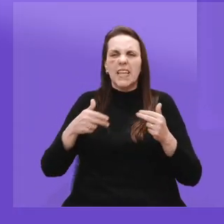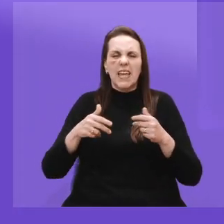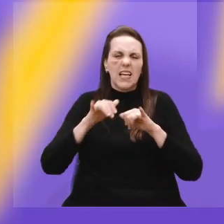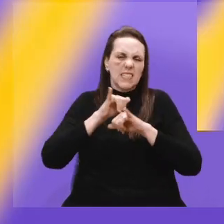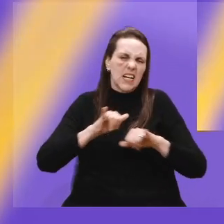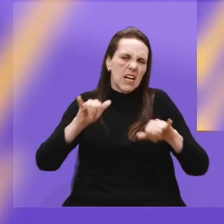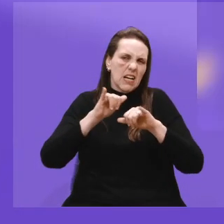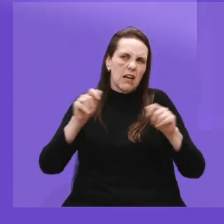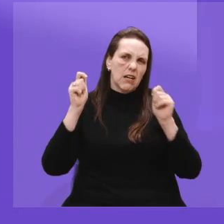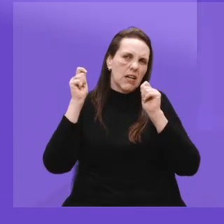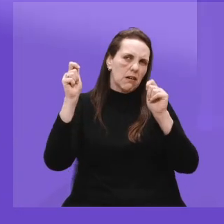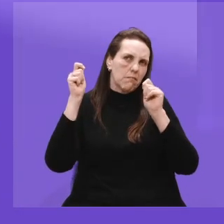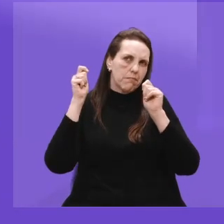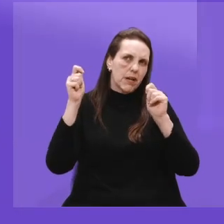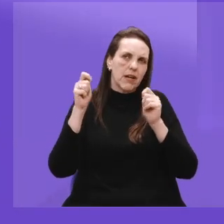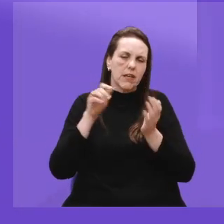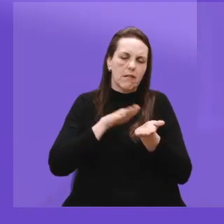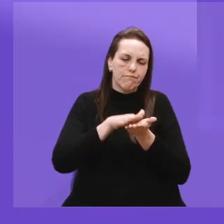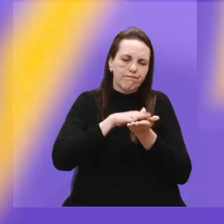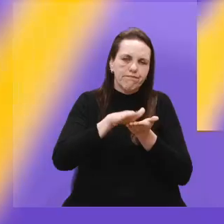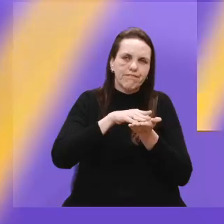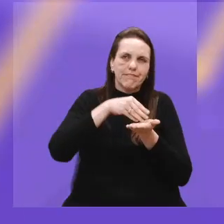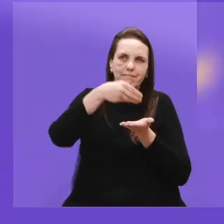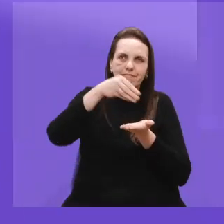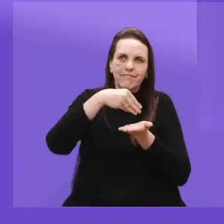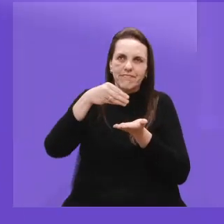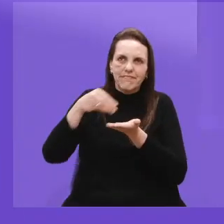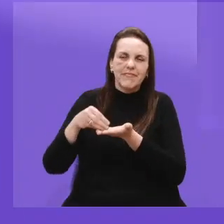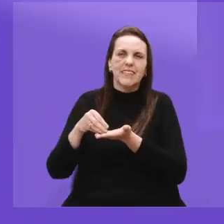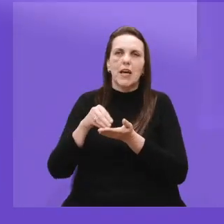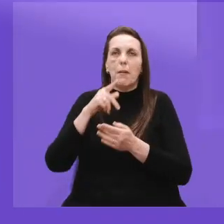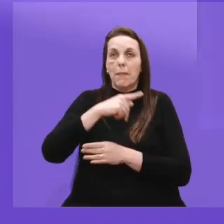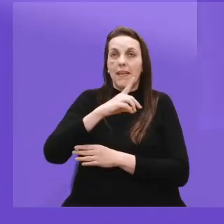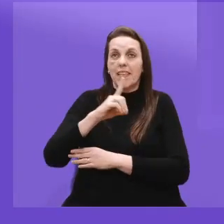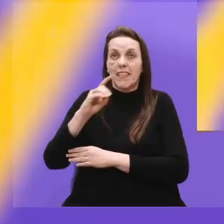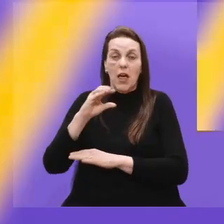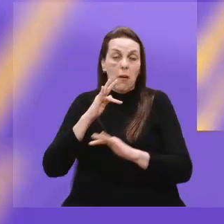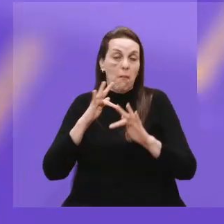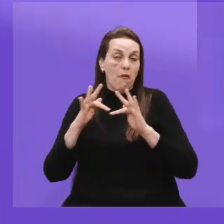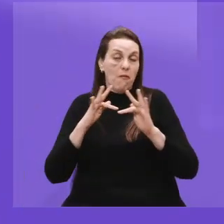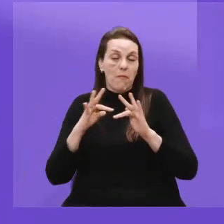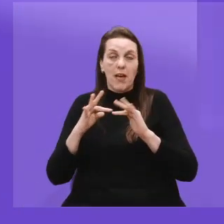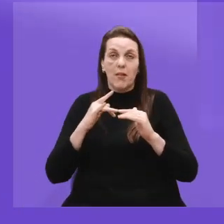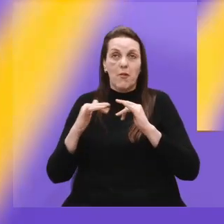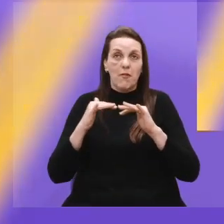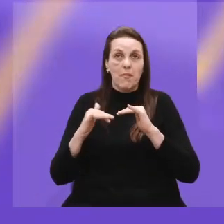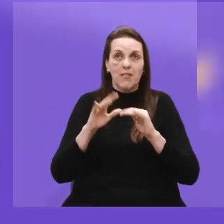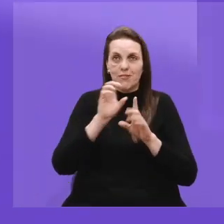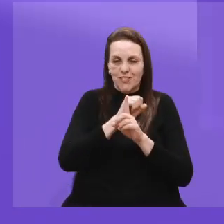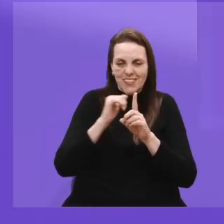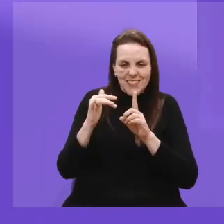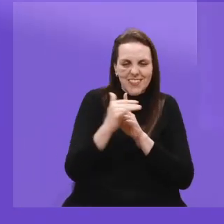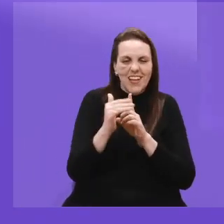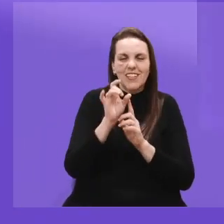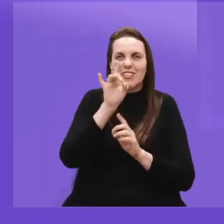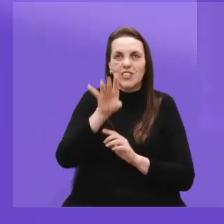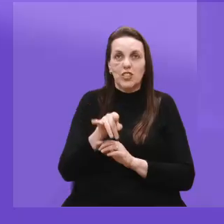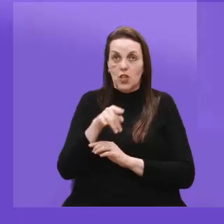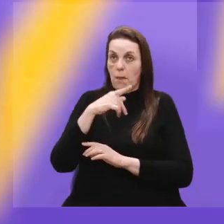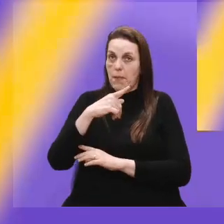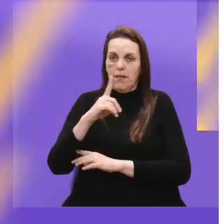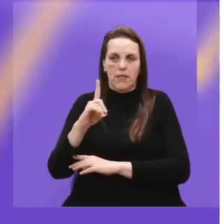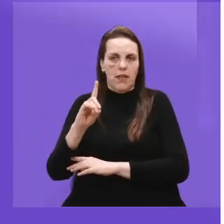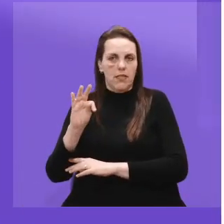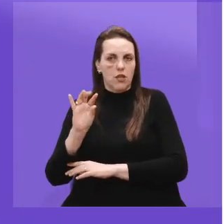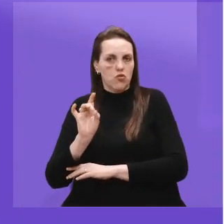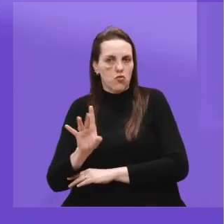campanha, panfletos, materiais do PDT e de movimentos sociais como um todo, né? Não necessariamente somente do